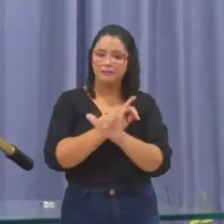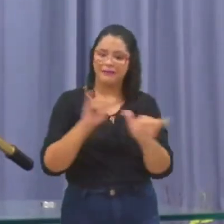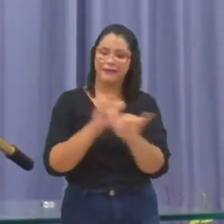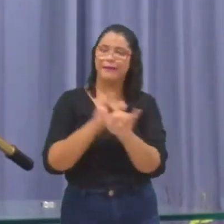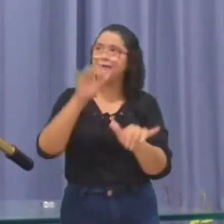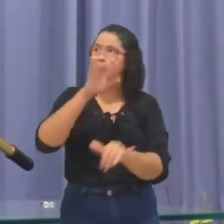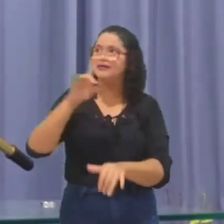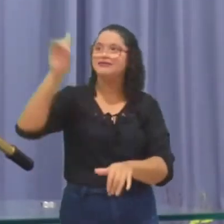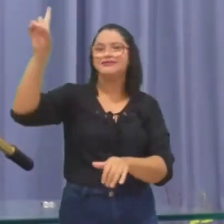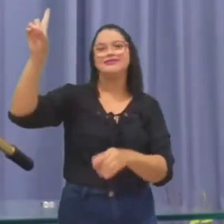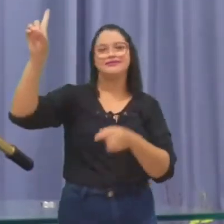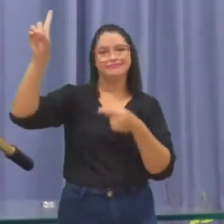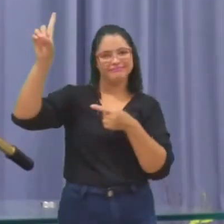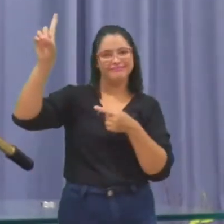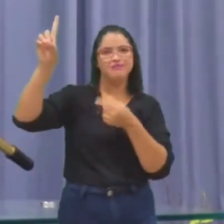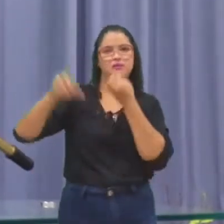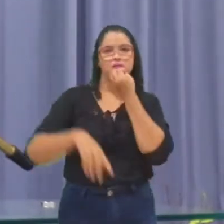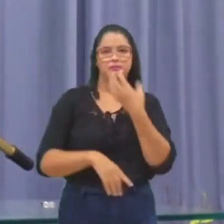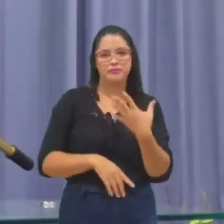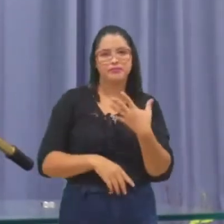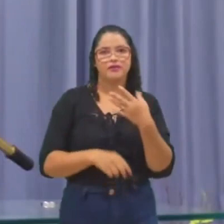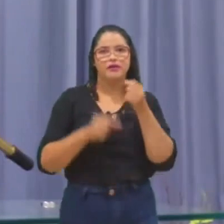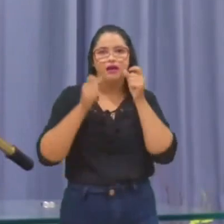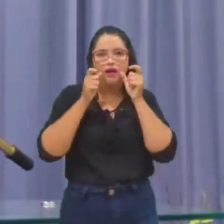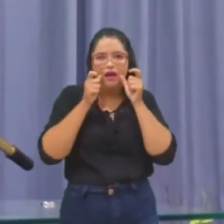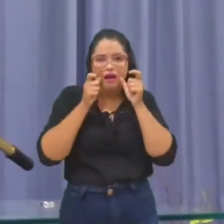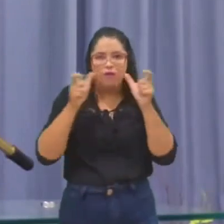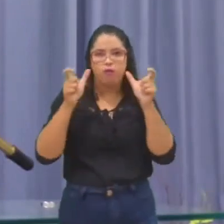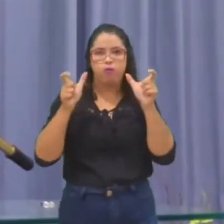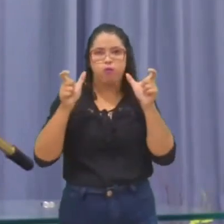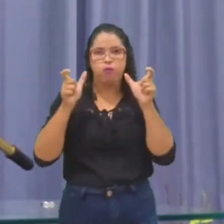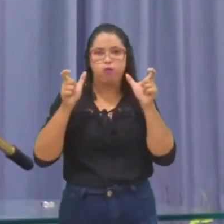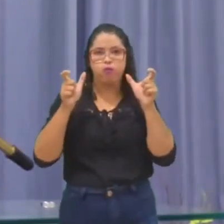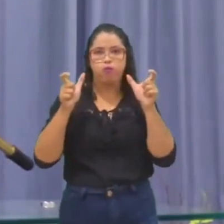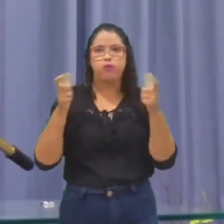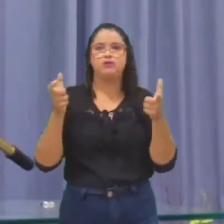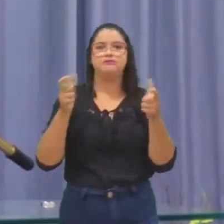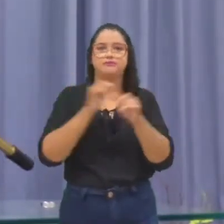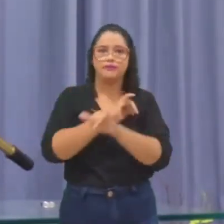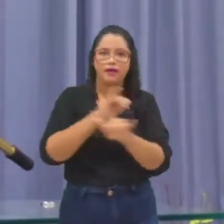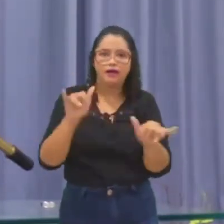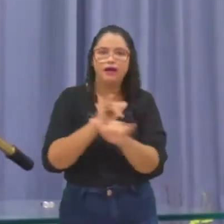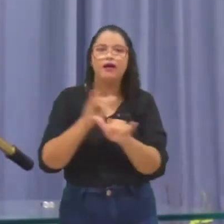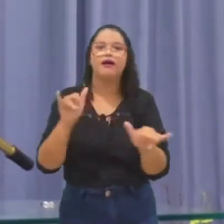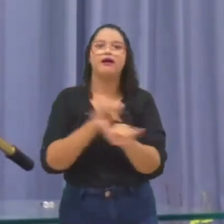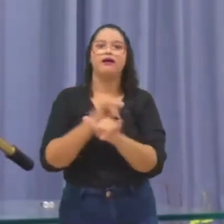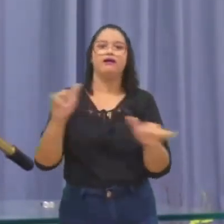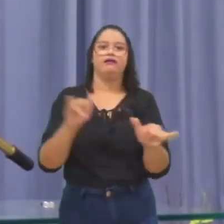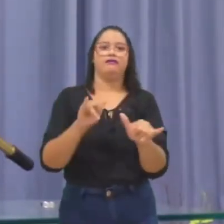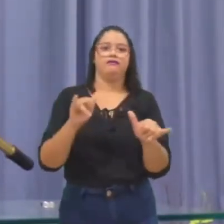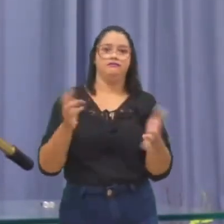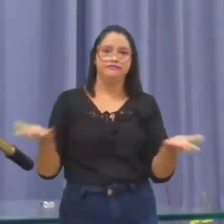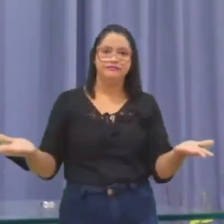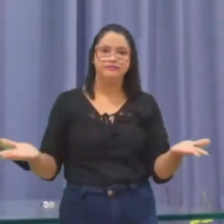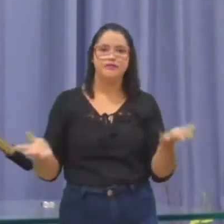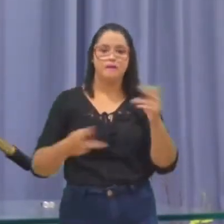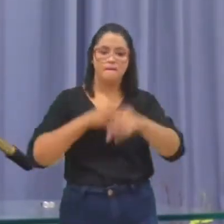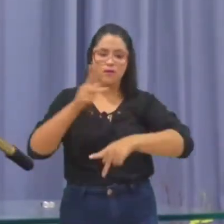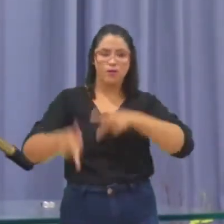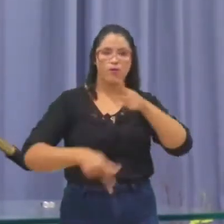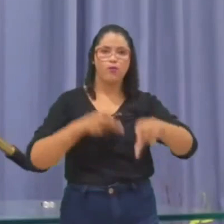sua bondade, alertou a sua igreja, falou conosco, falou com o seu povo, não